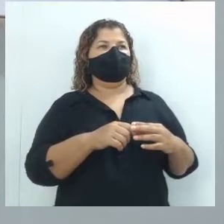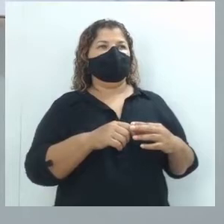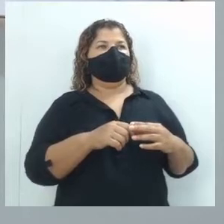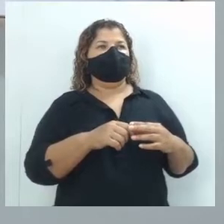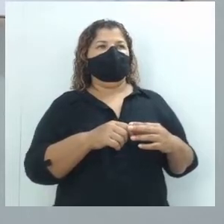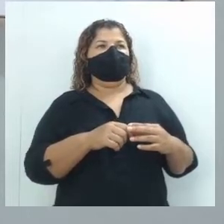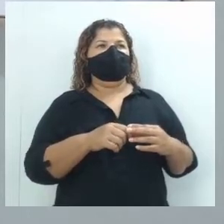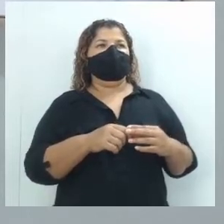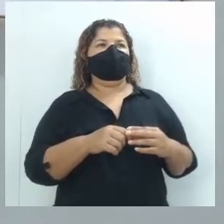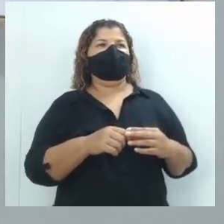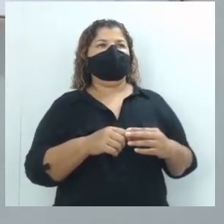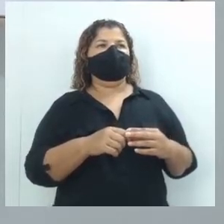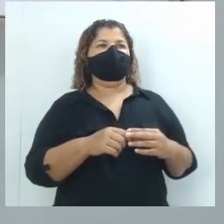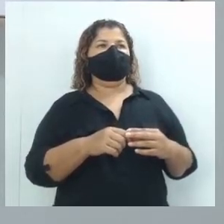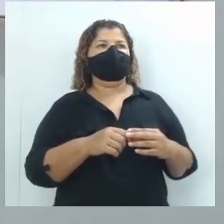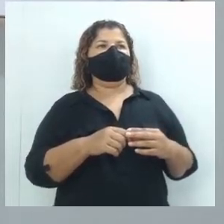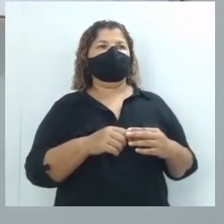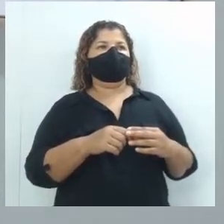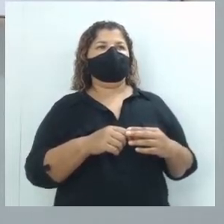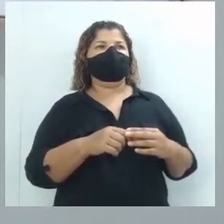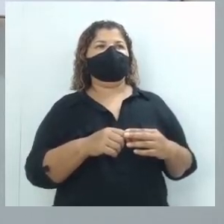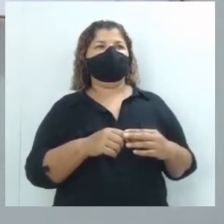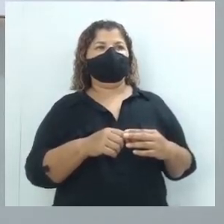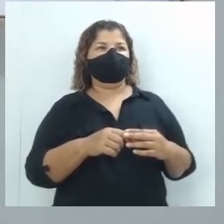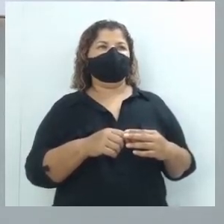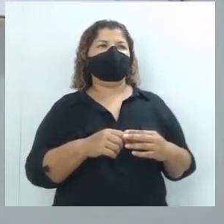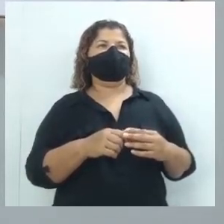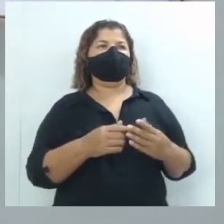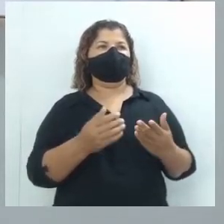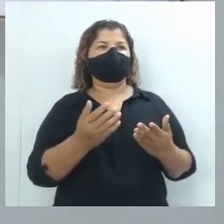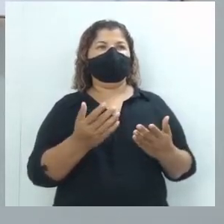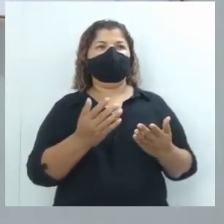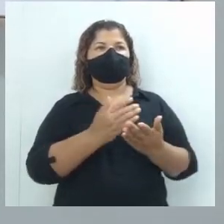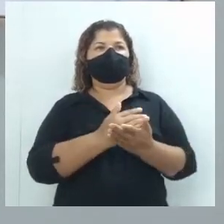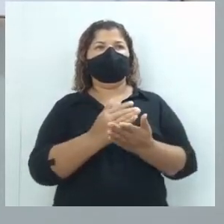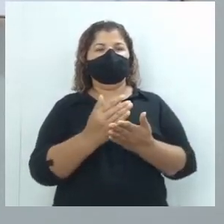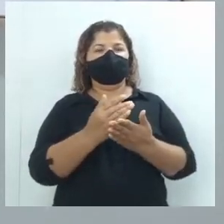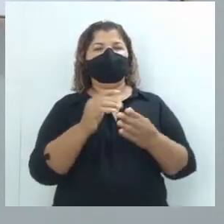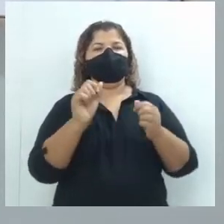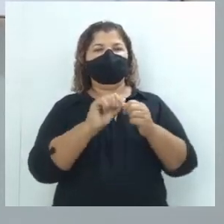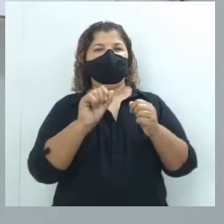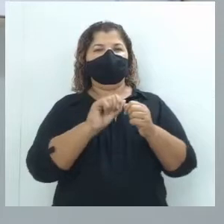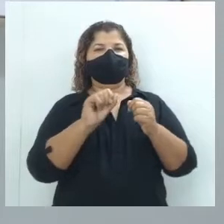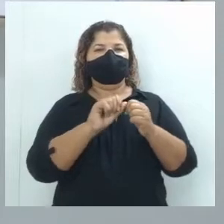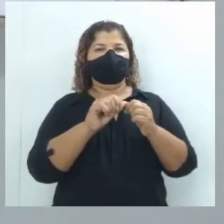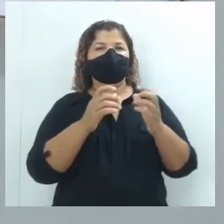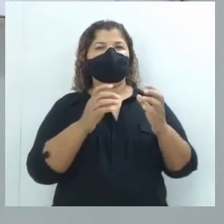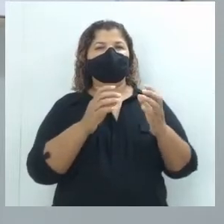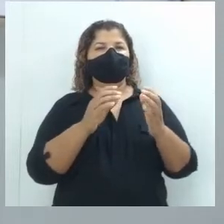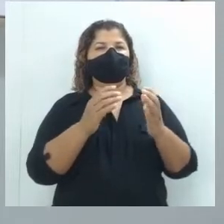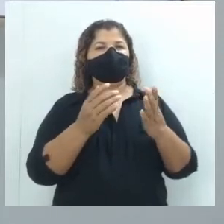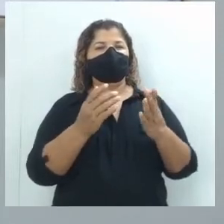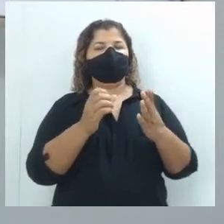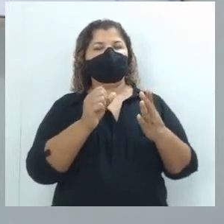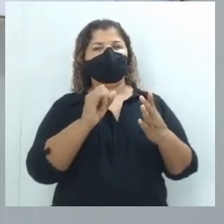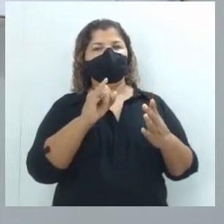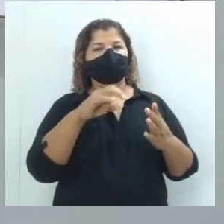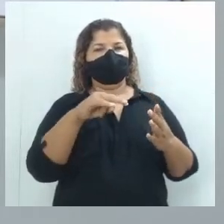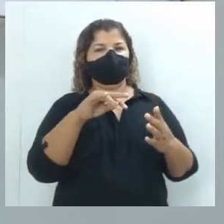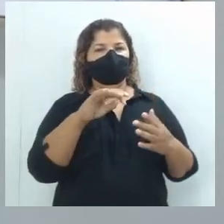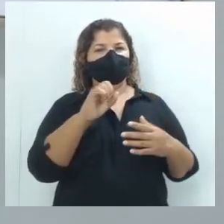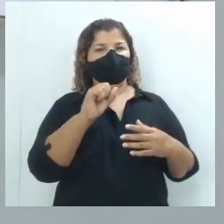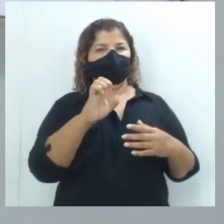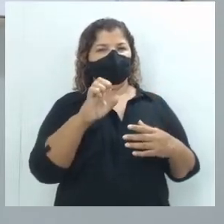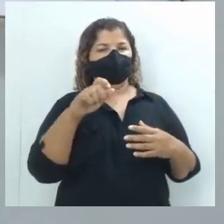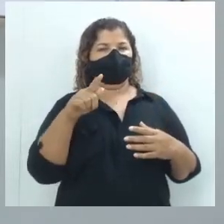positivo, ele começa a fazer a danada da síntese proteica. Quando ele faz